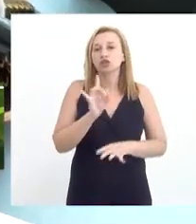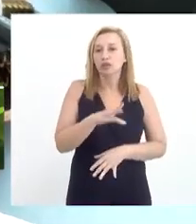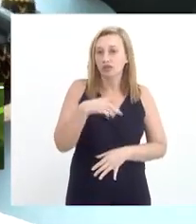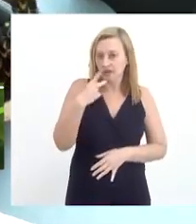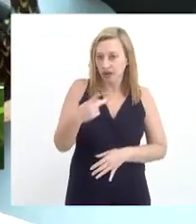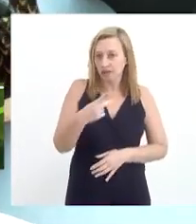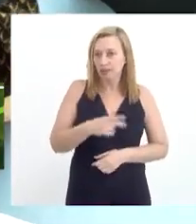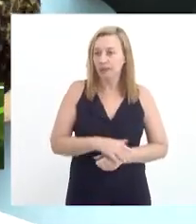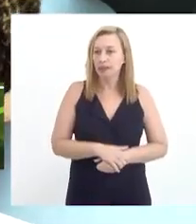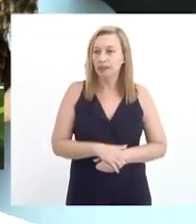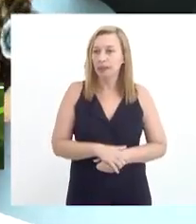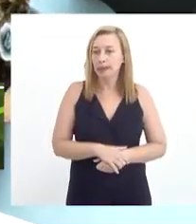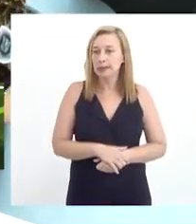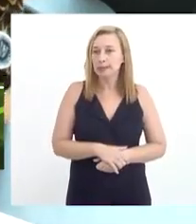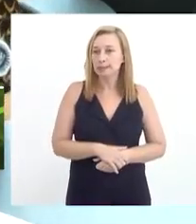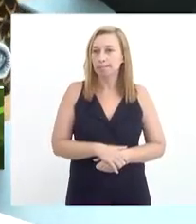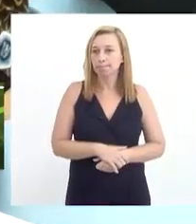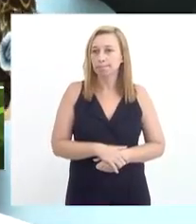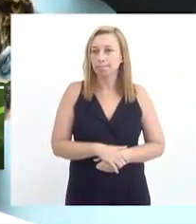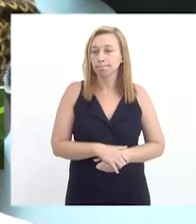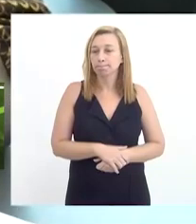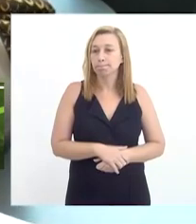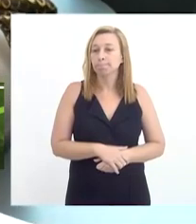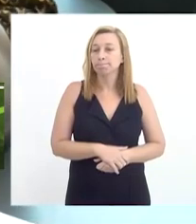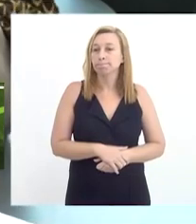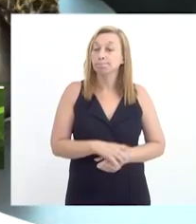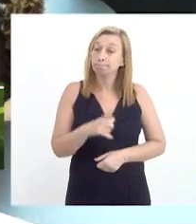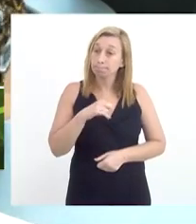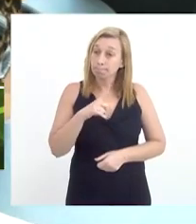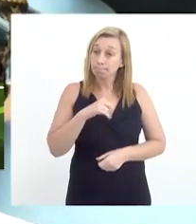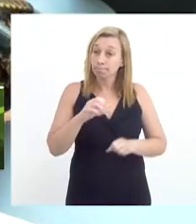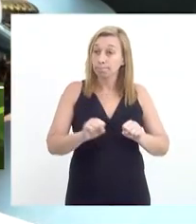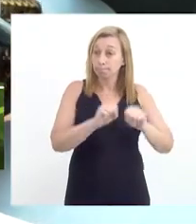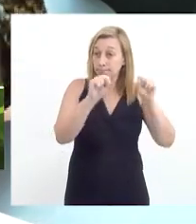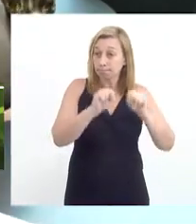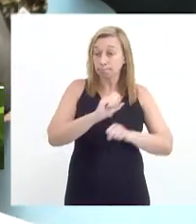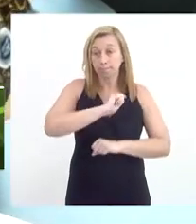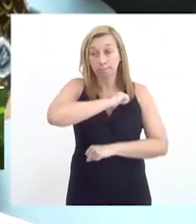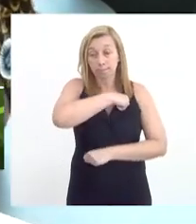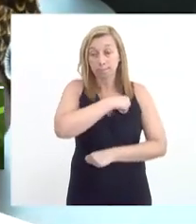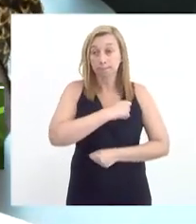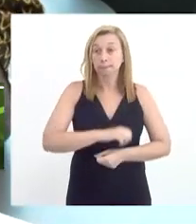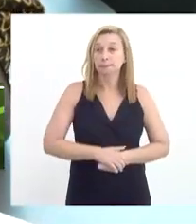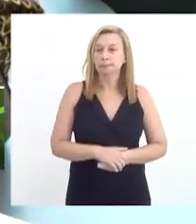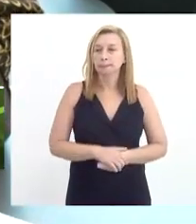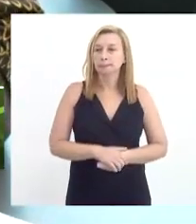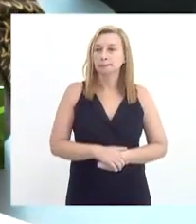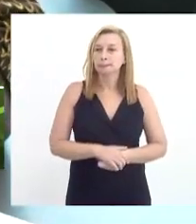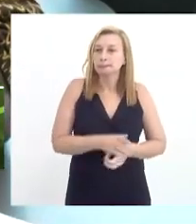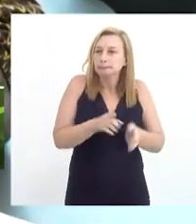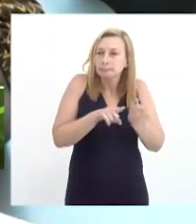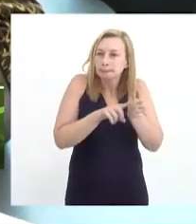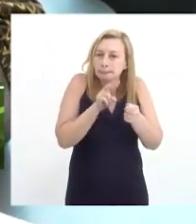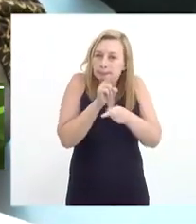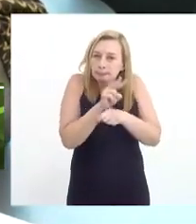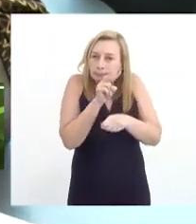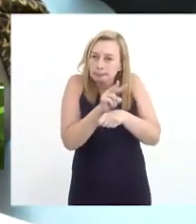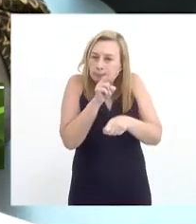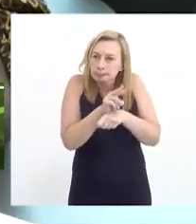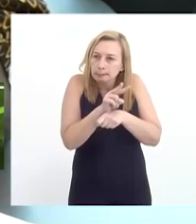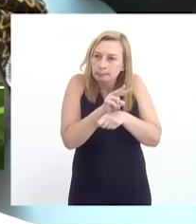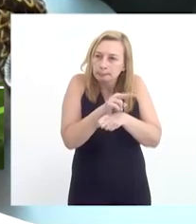seguinte Que haja No regime de recuperação fiscal Um monitoramento Misto